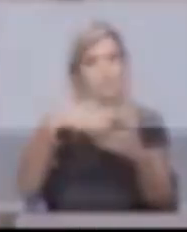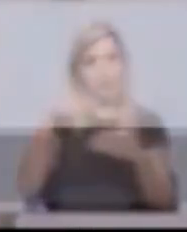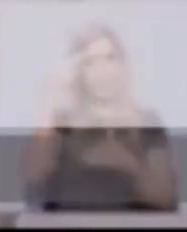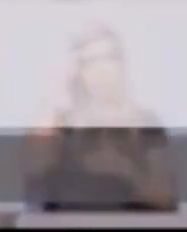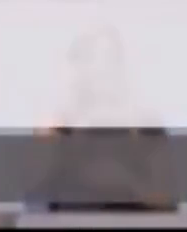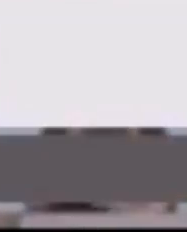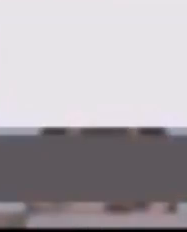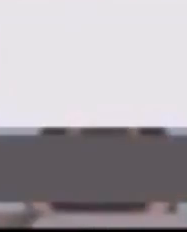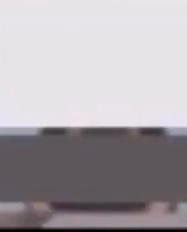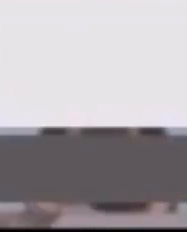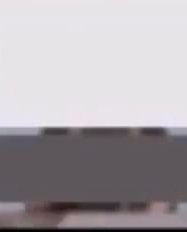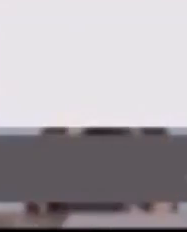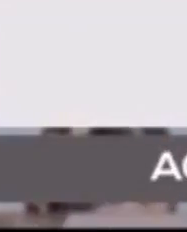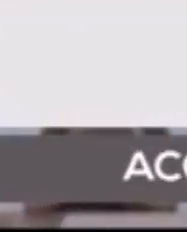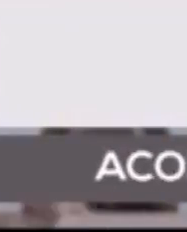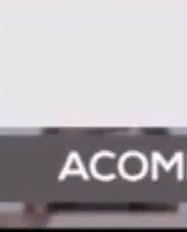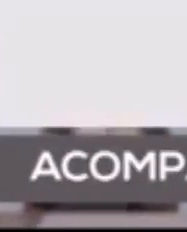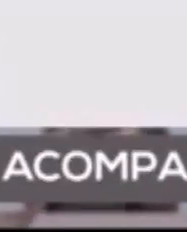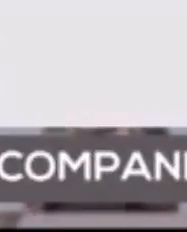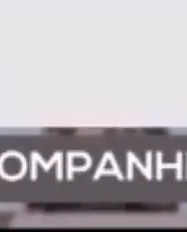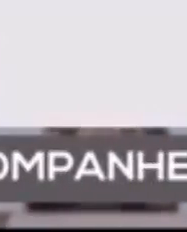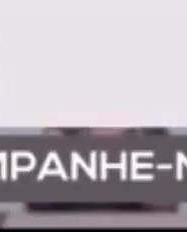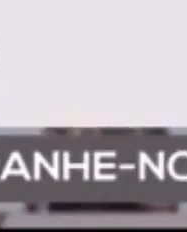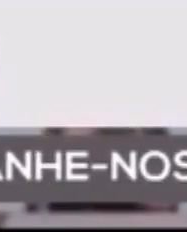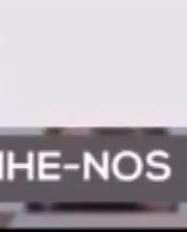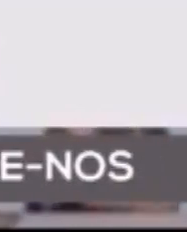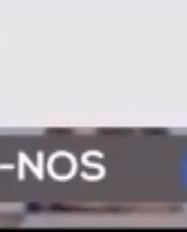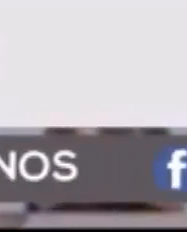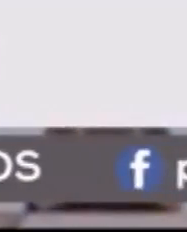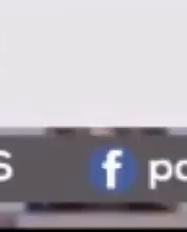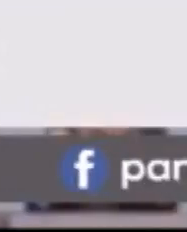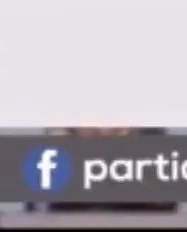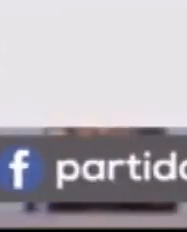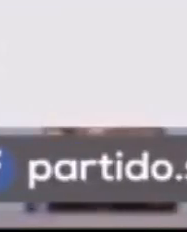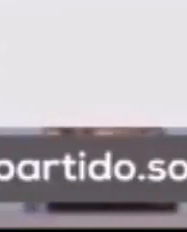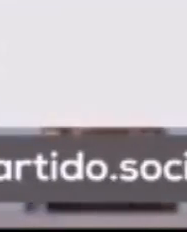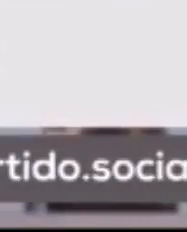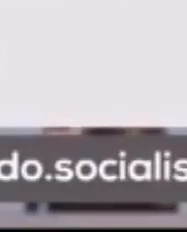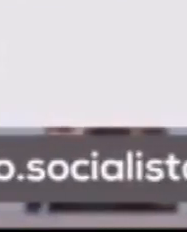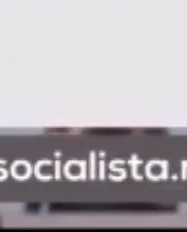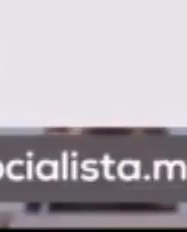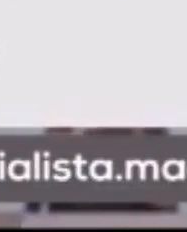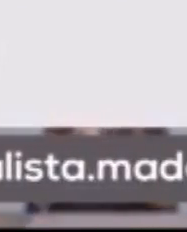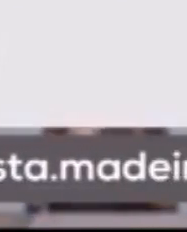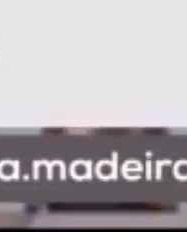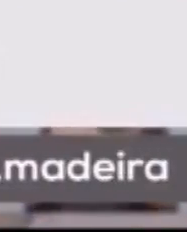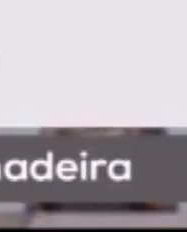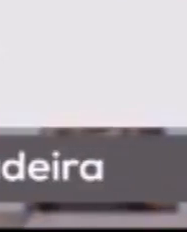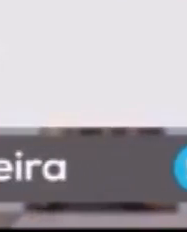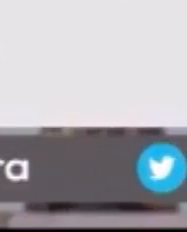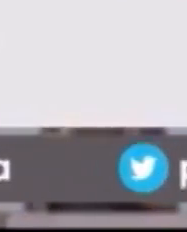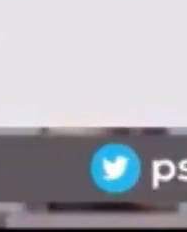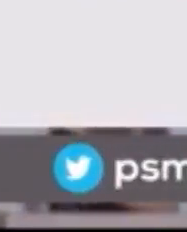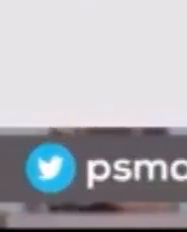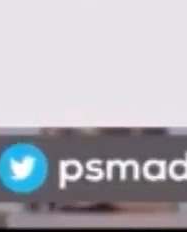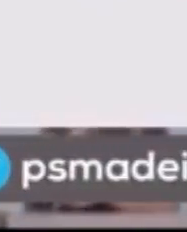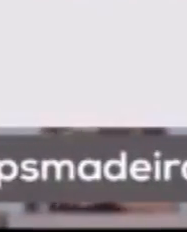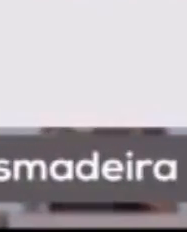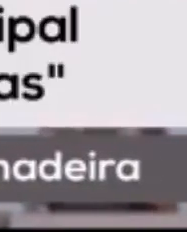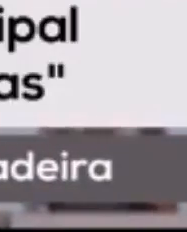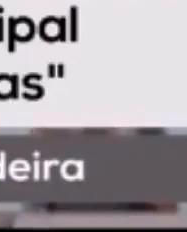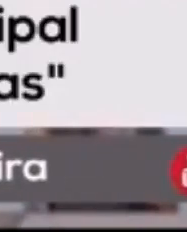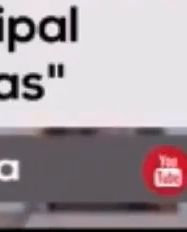majoração de 50% na bolsa para os estudantes que estavam fora da região, e quando falo da região, falo no continente português e nos